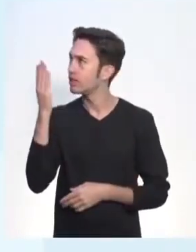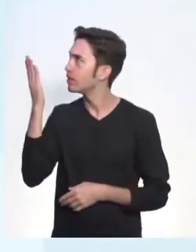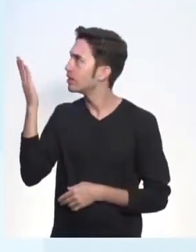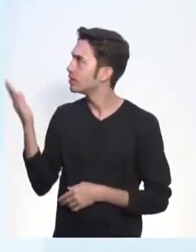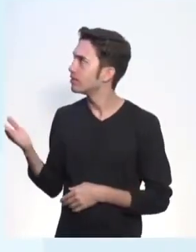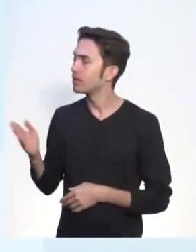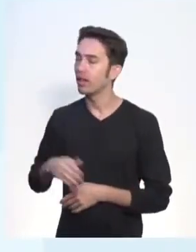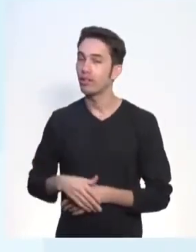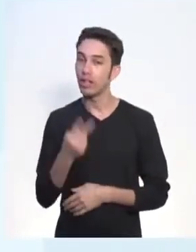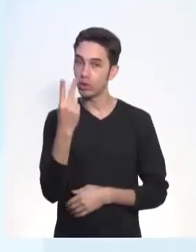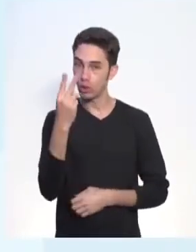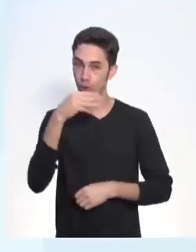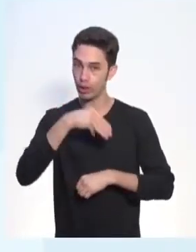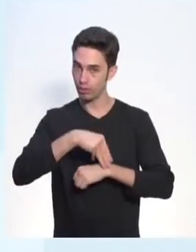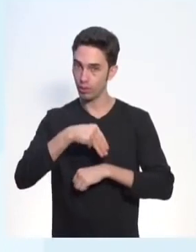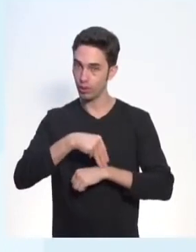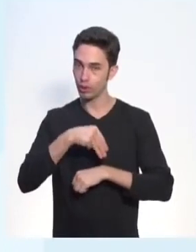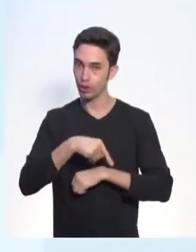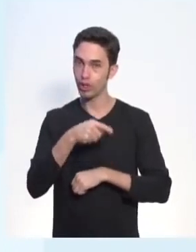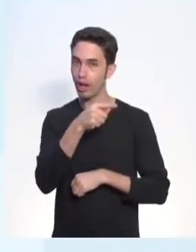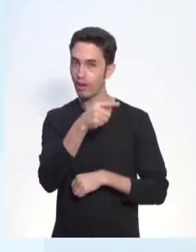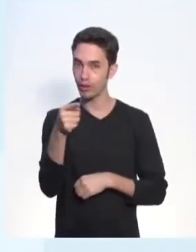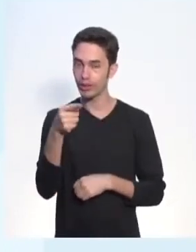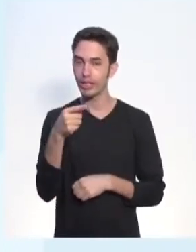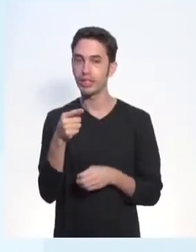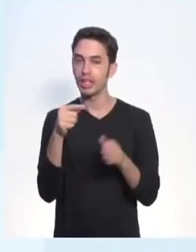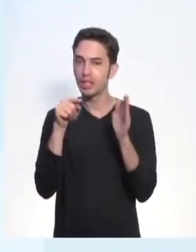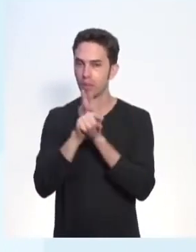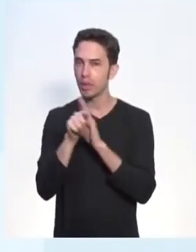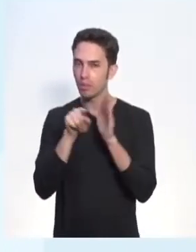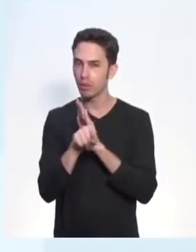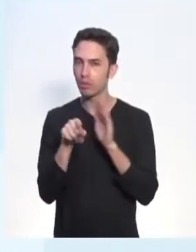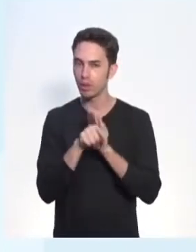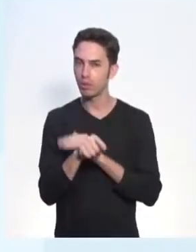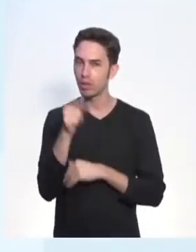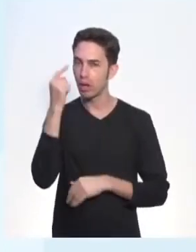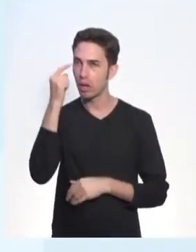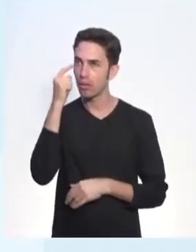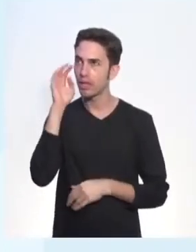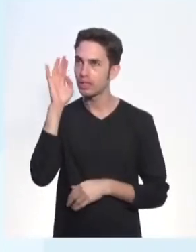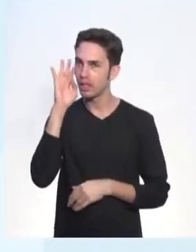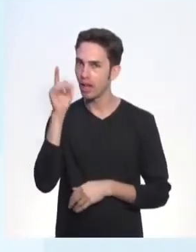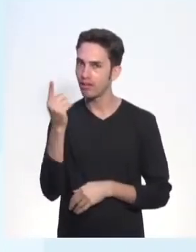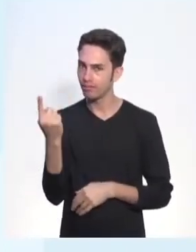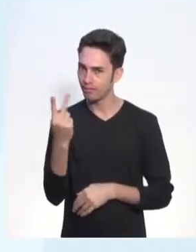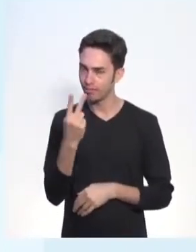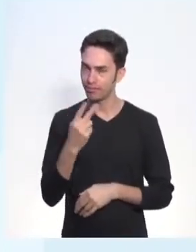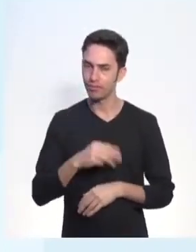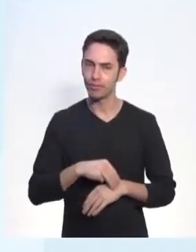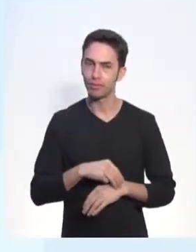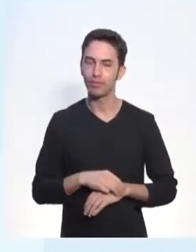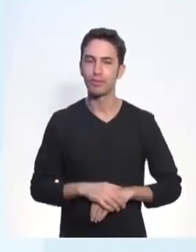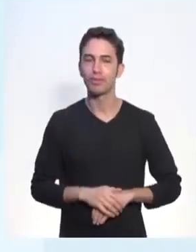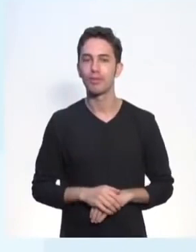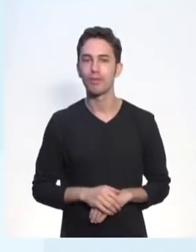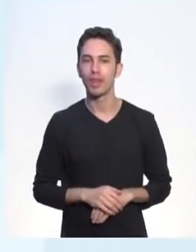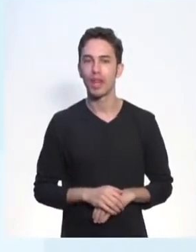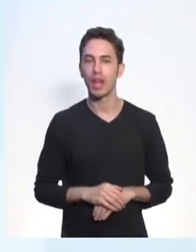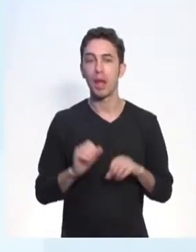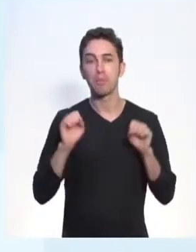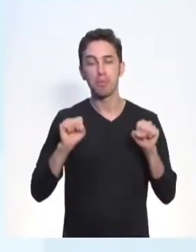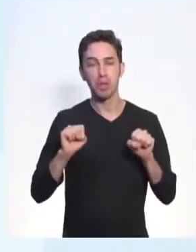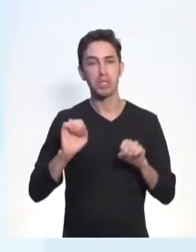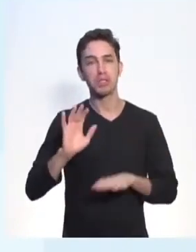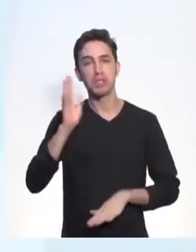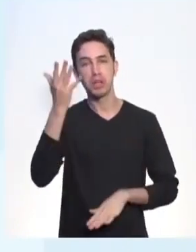2 minutinhos agora, ó, para as perguntinhas. Ok? Pode acontecer aí de